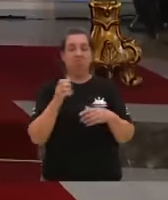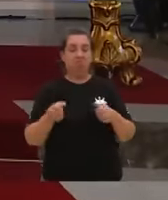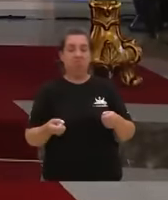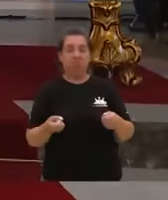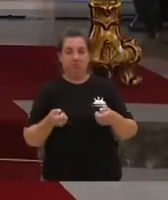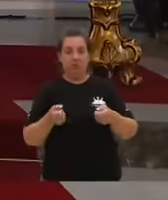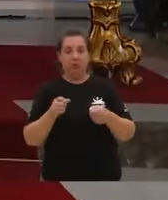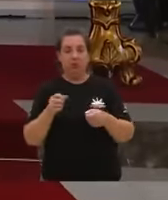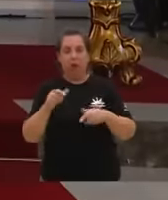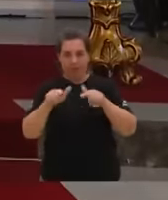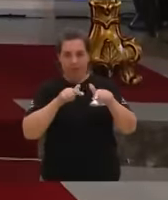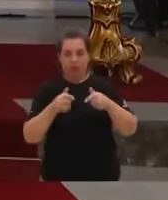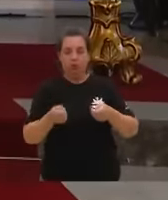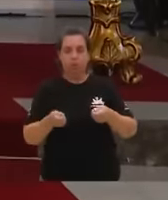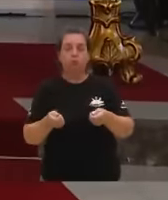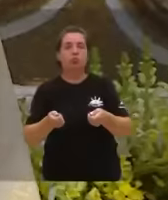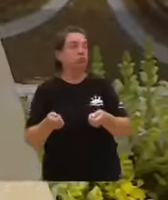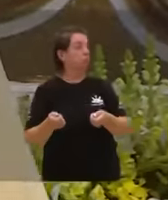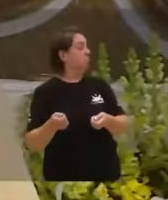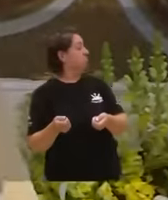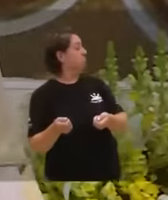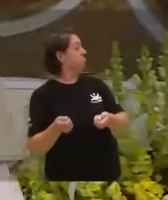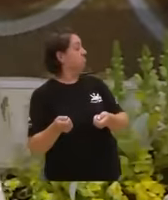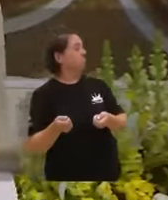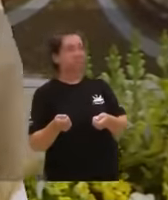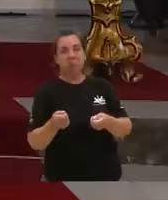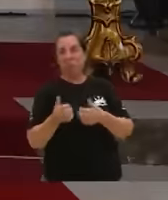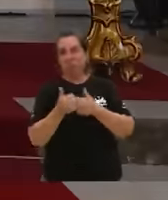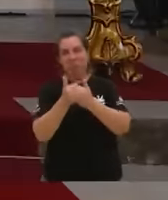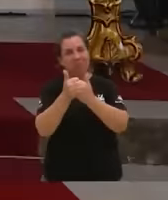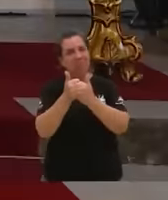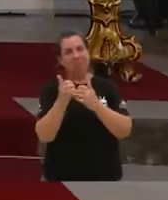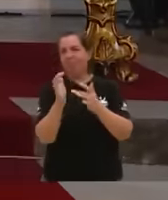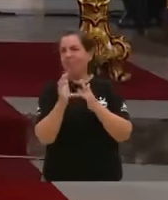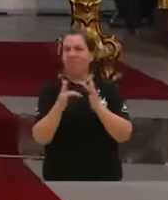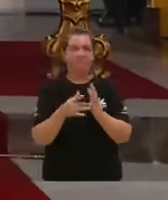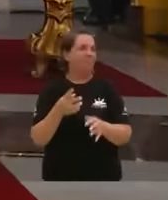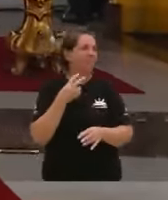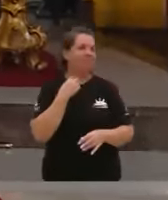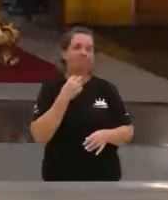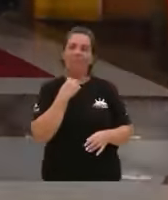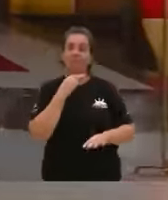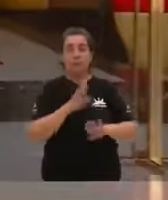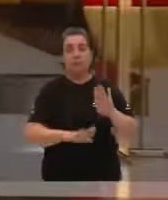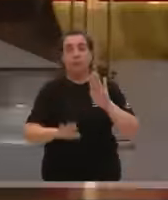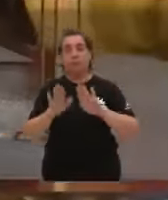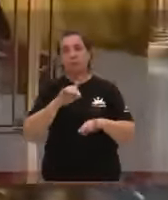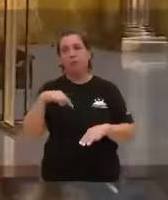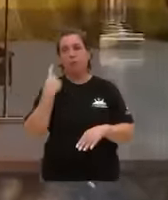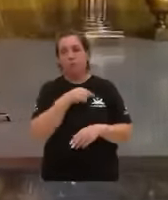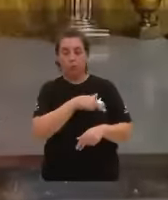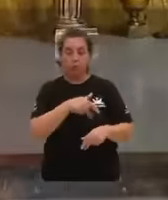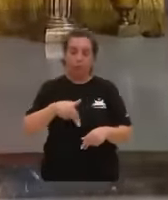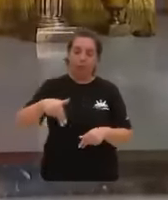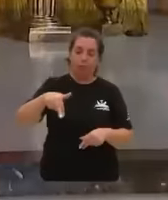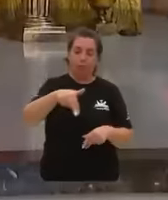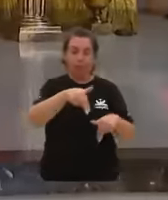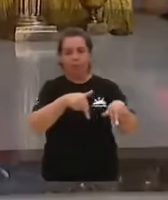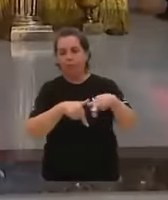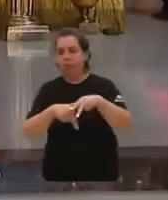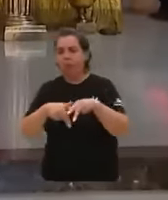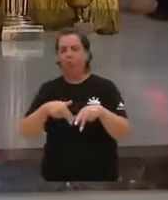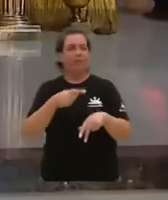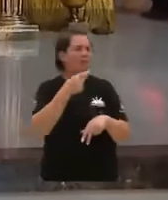e olhar para trás, não pode me seguir. Às vezes, meus irmãos, nós estamos nessa caminhada e ficamos